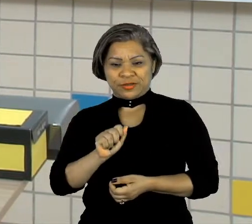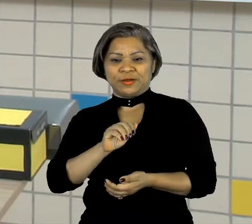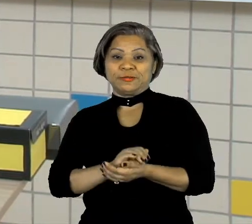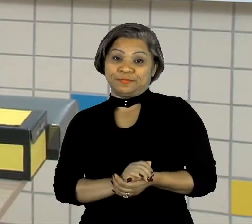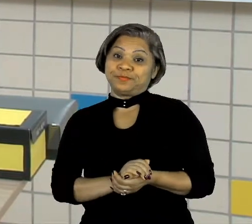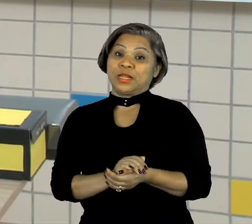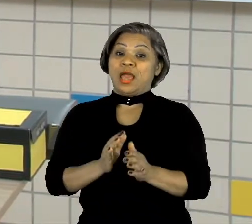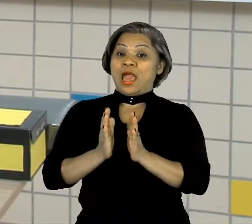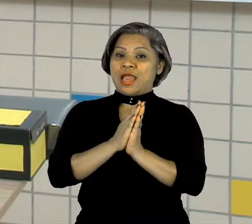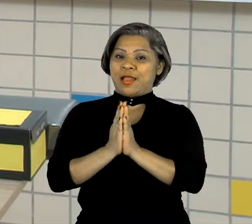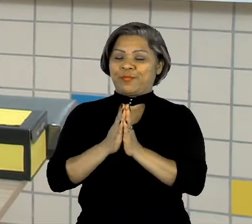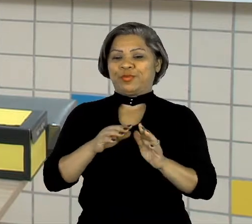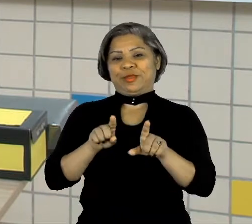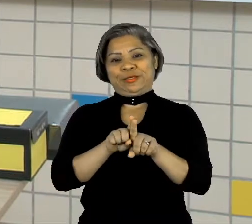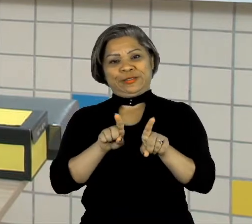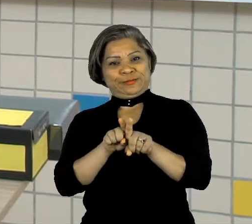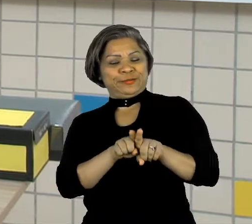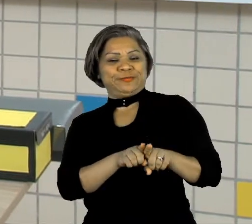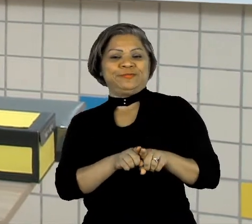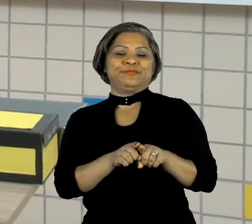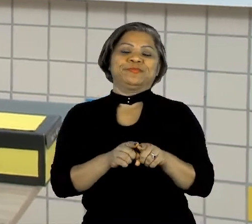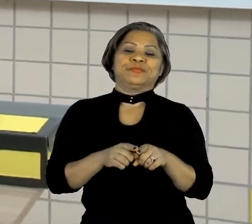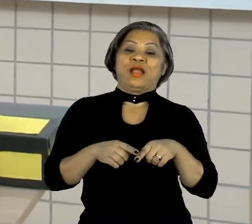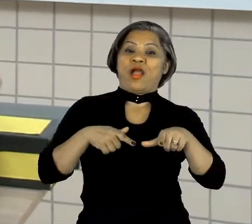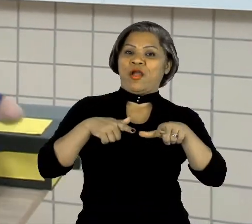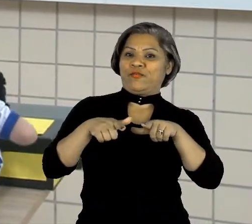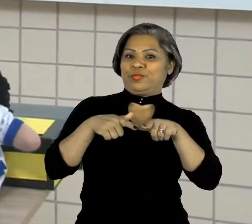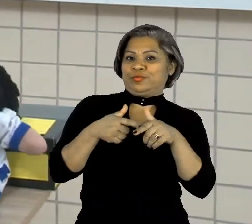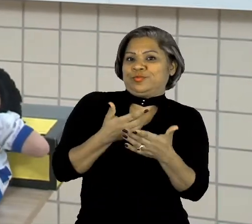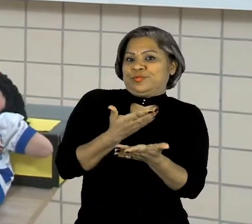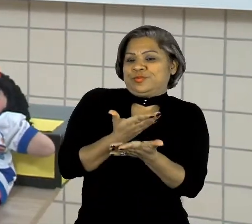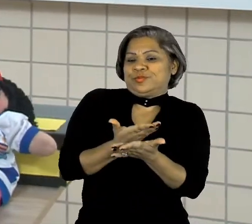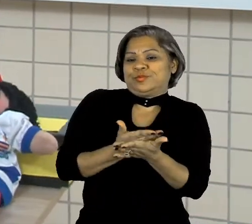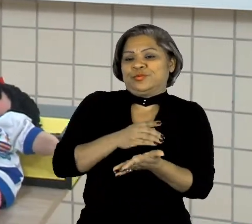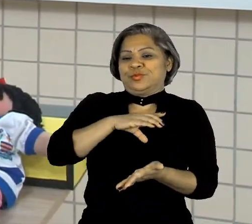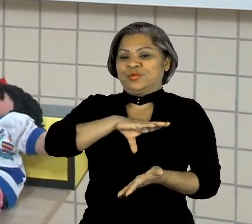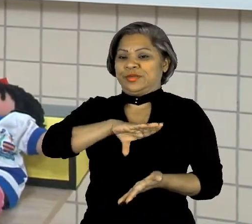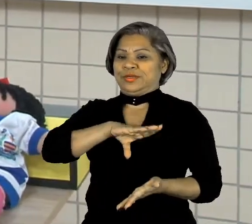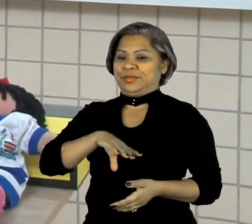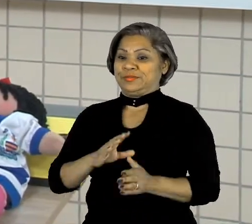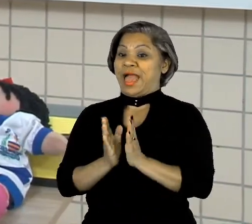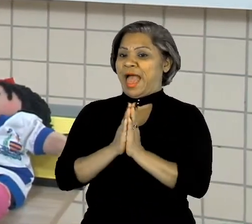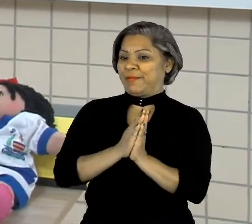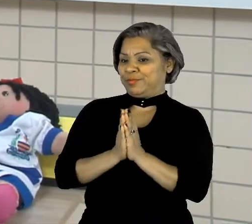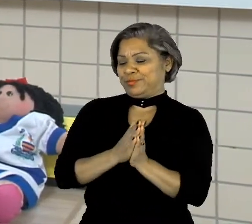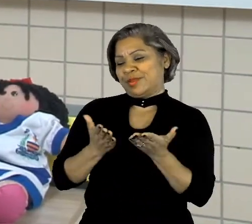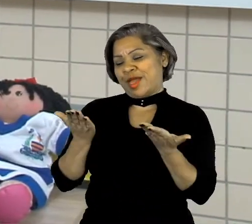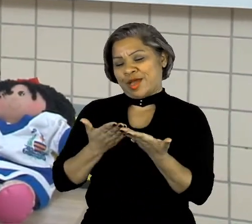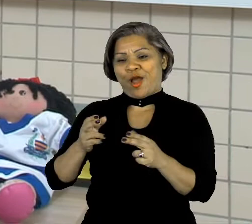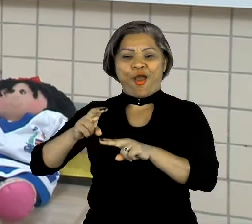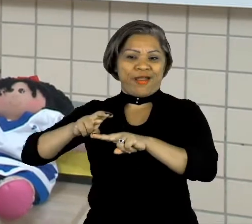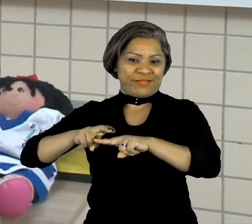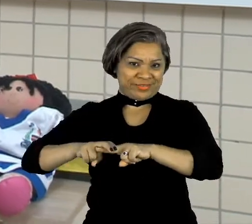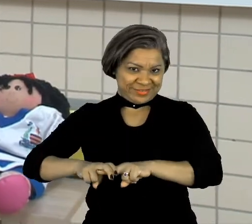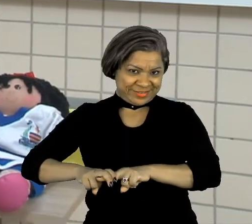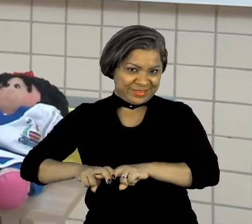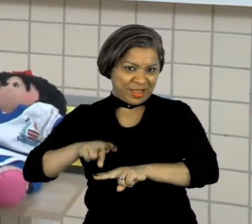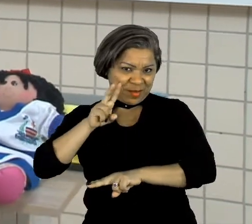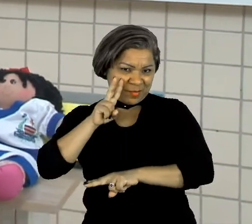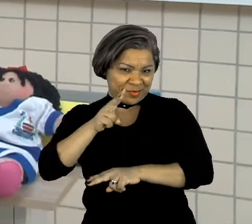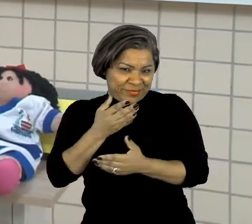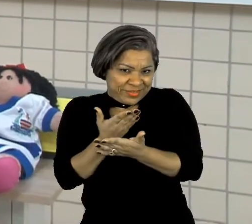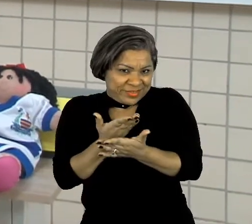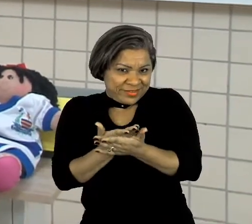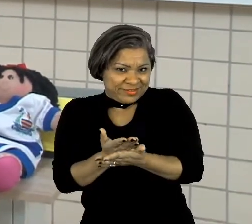portuguesa. Enquanto isso, né, Francisquinha? Sentar para assistir a aula. E lembraram de pegar